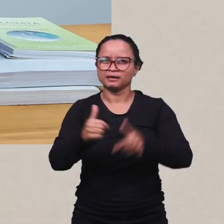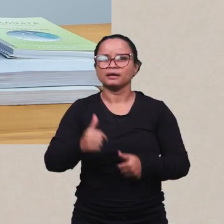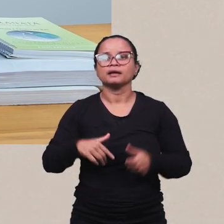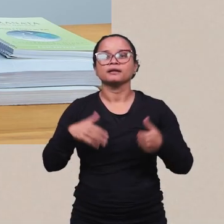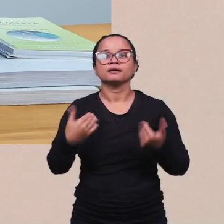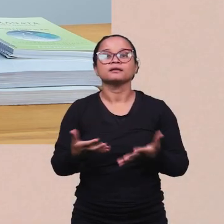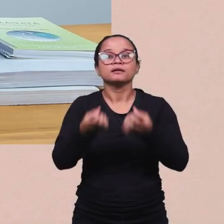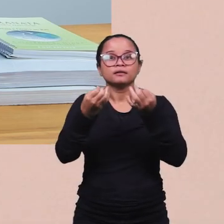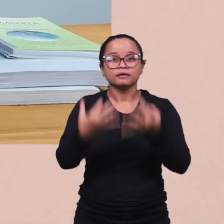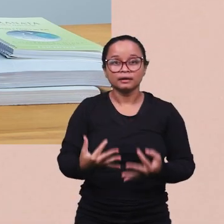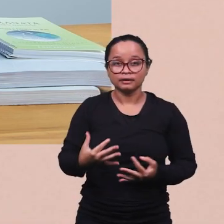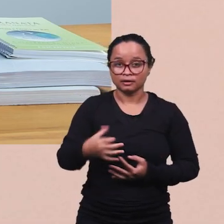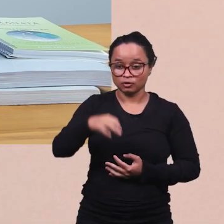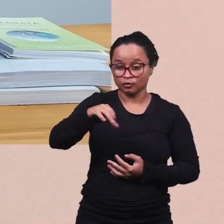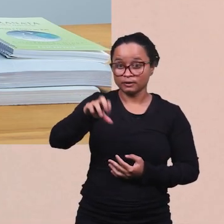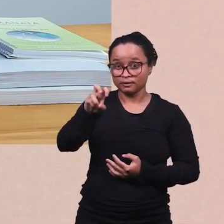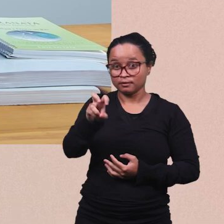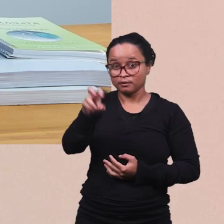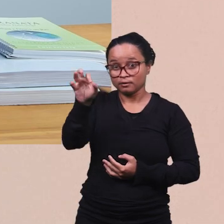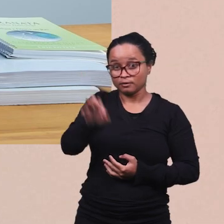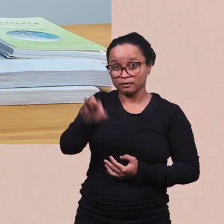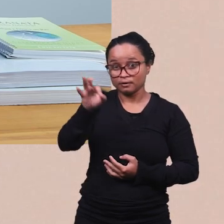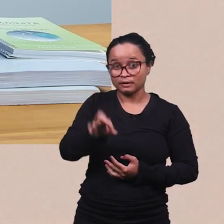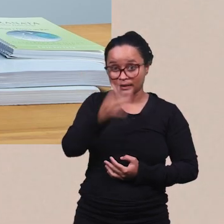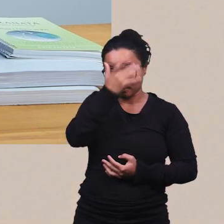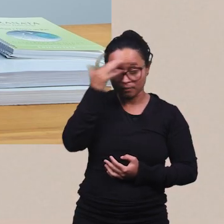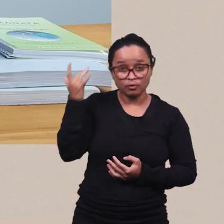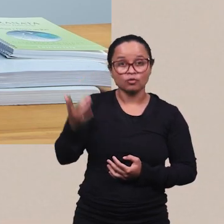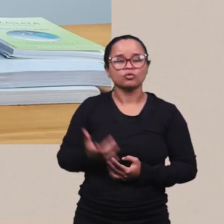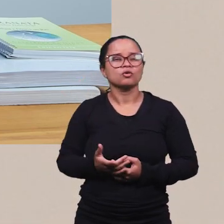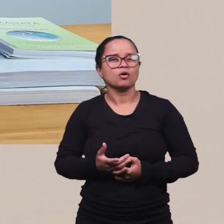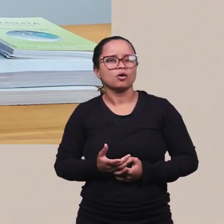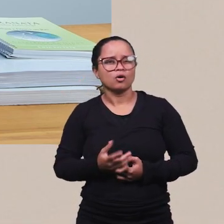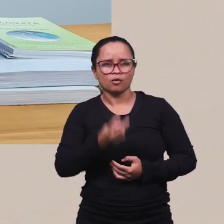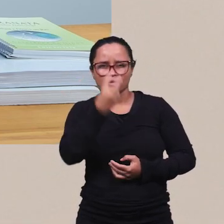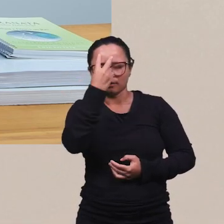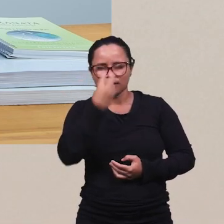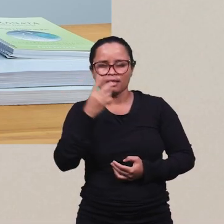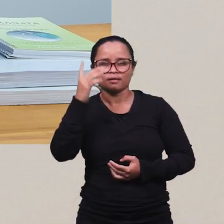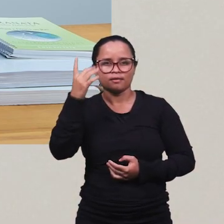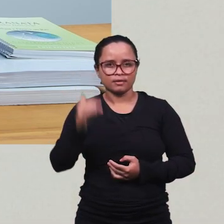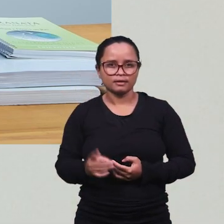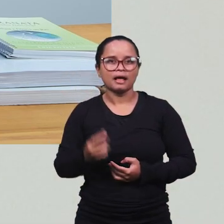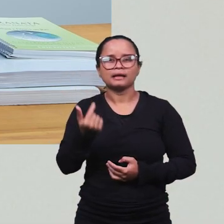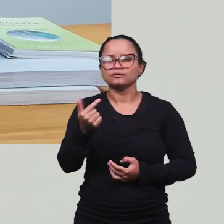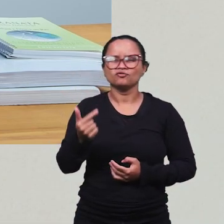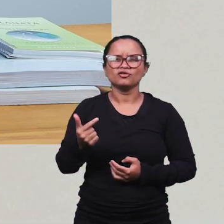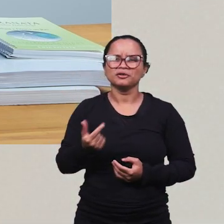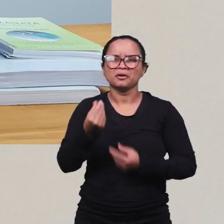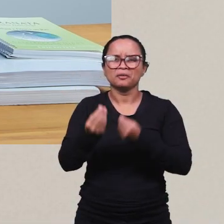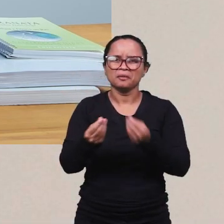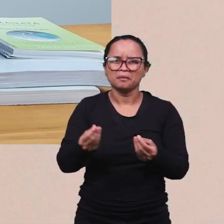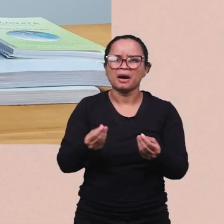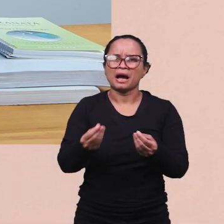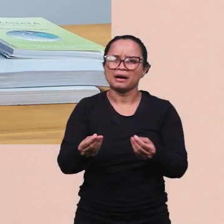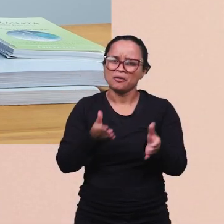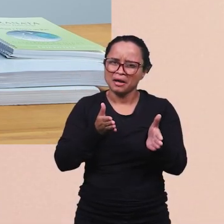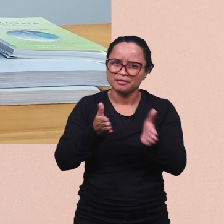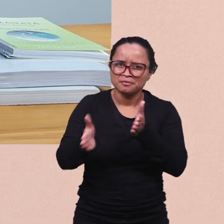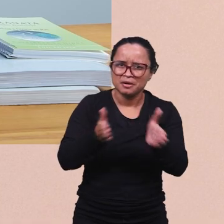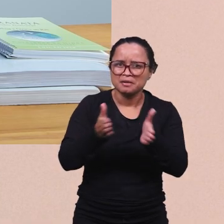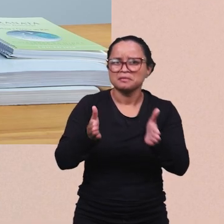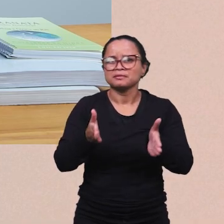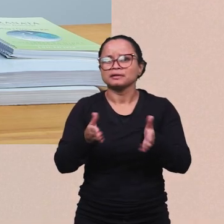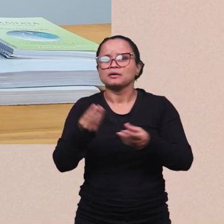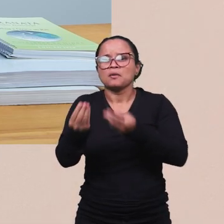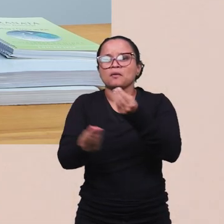que 95% das pessoas com deficiência visual não tinham acessibilidade ao ensino da palavra de Deus,